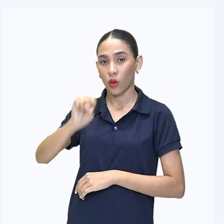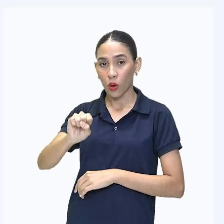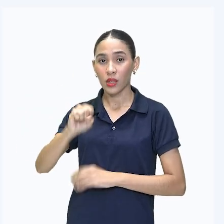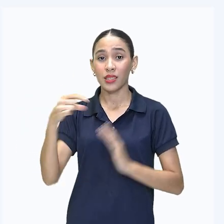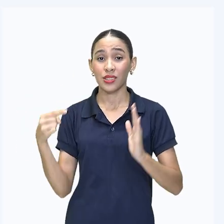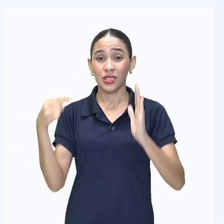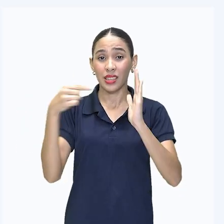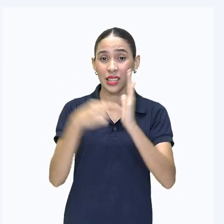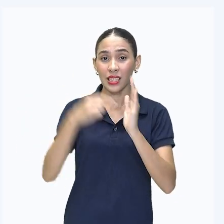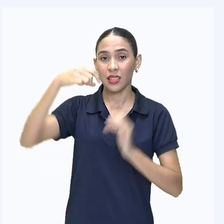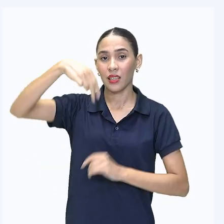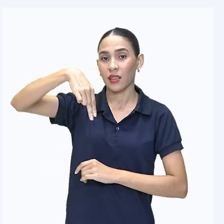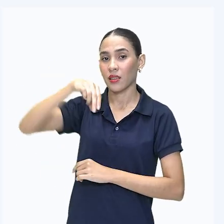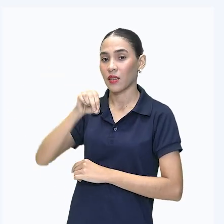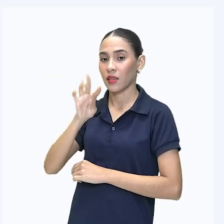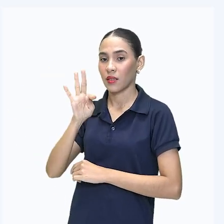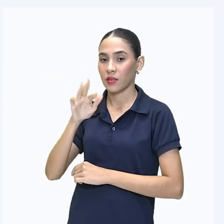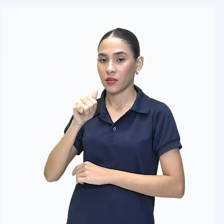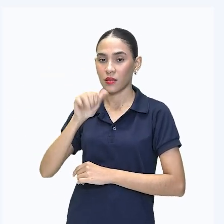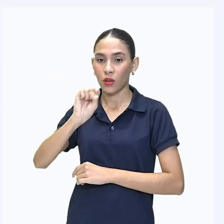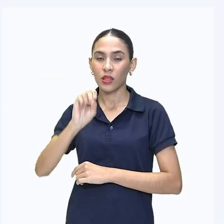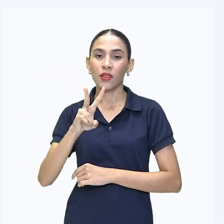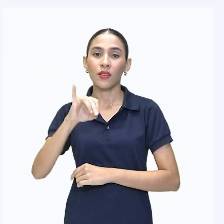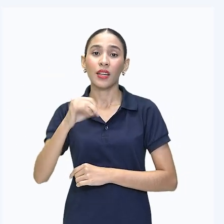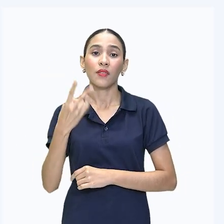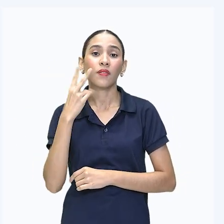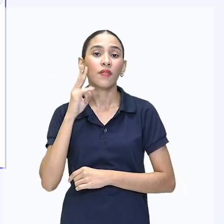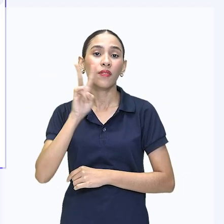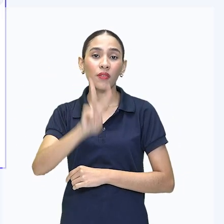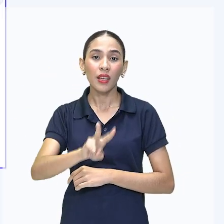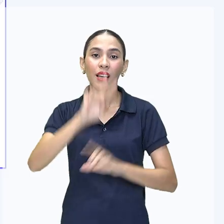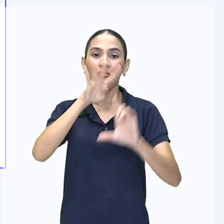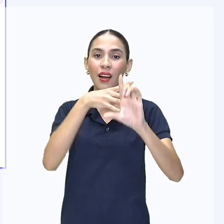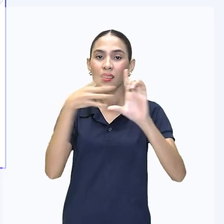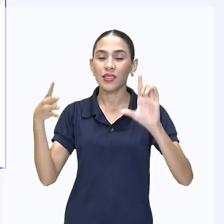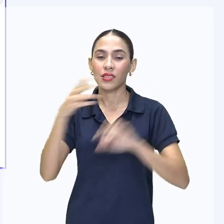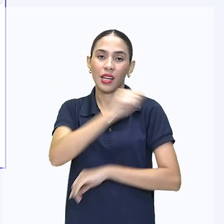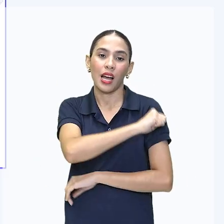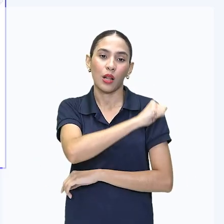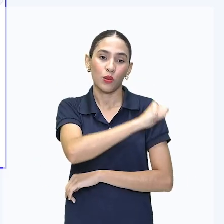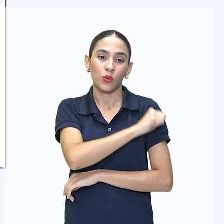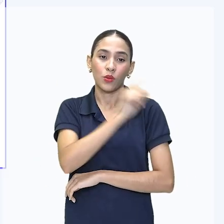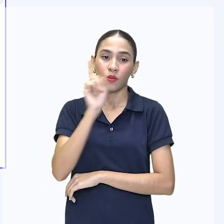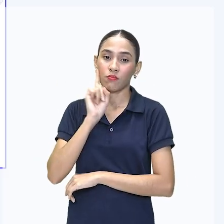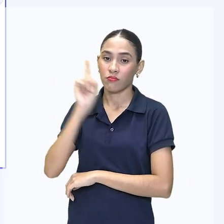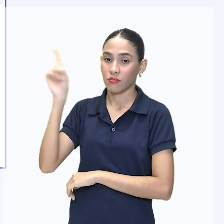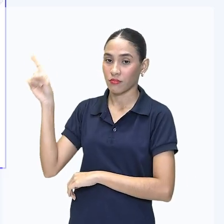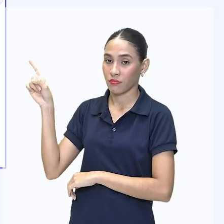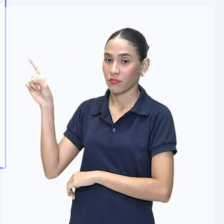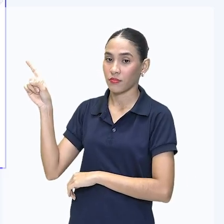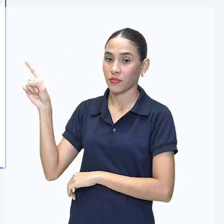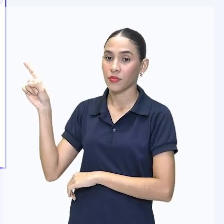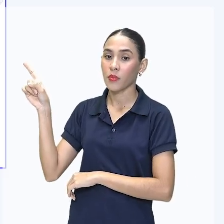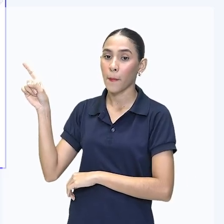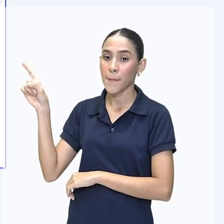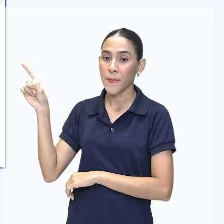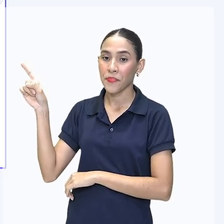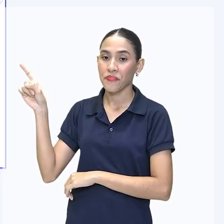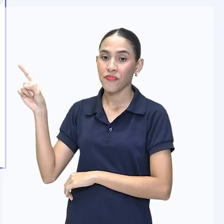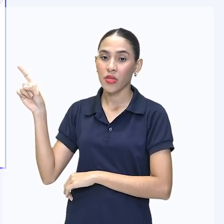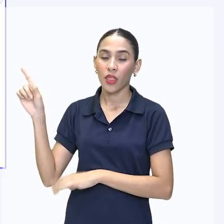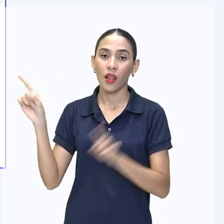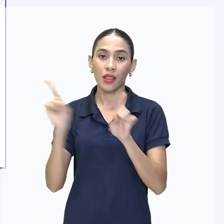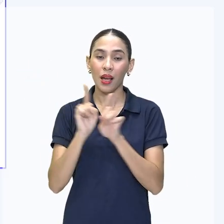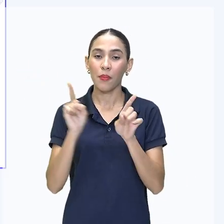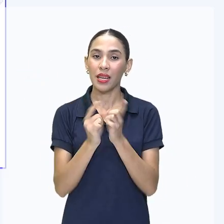tá? Clicando nele, a gente vai ver a lista de alunos, que é isso que está aparecendo aí para vocês. Né? Vai aparecer a lista de